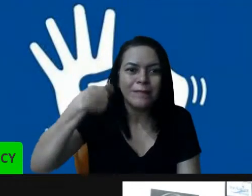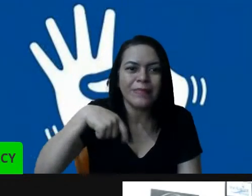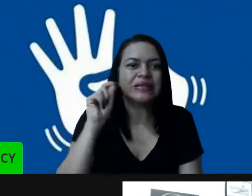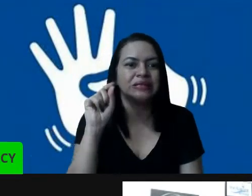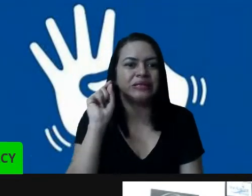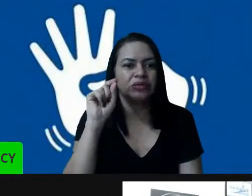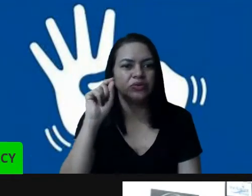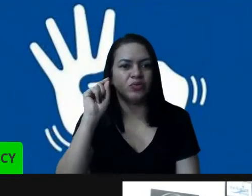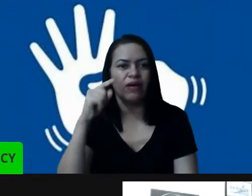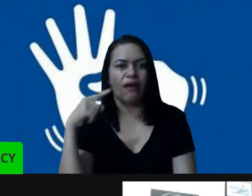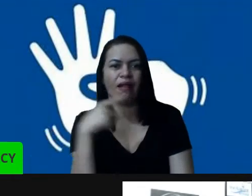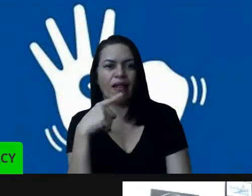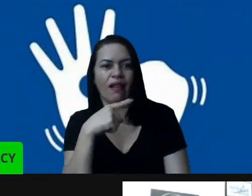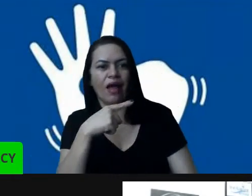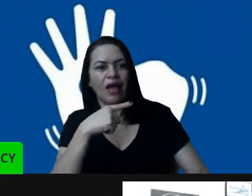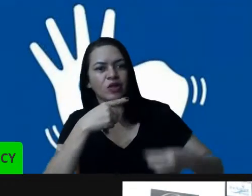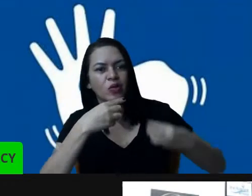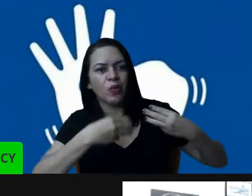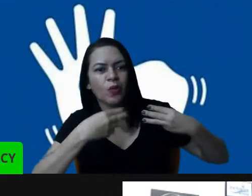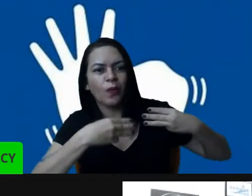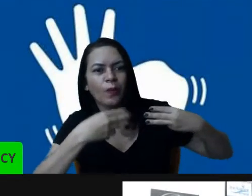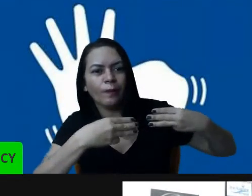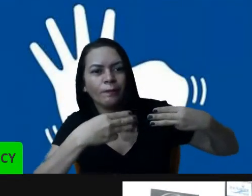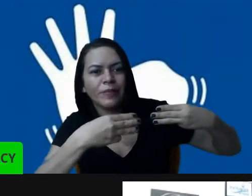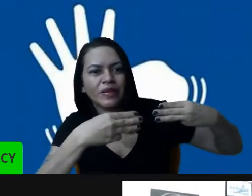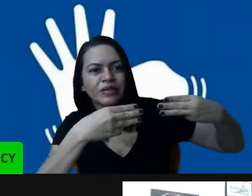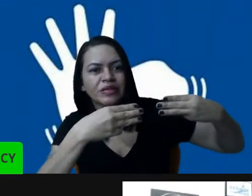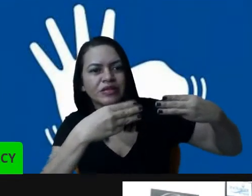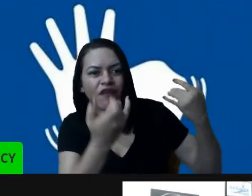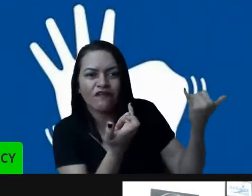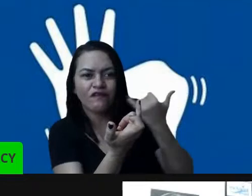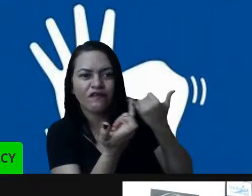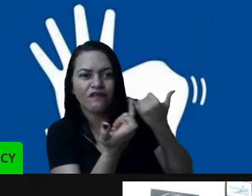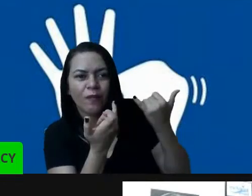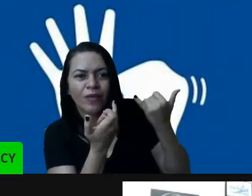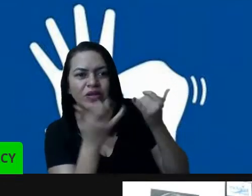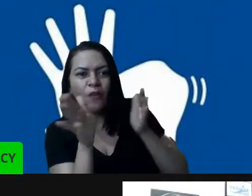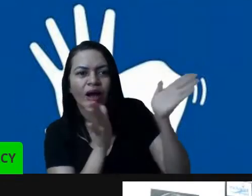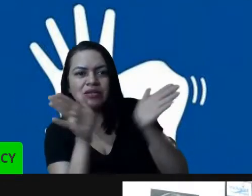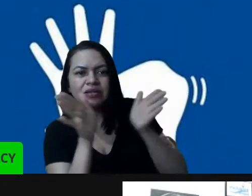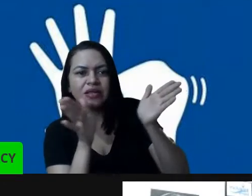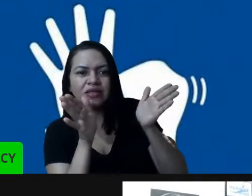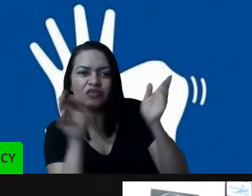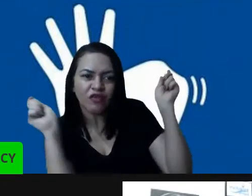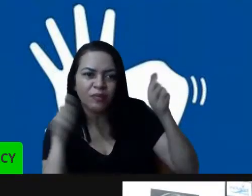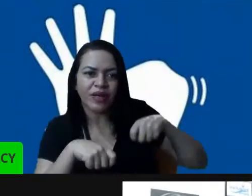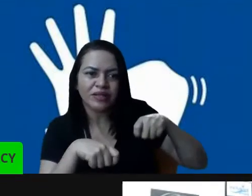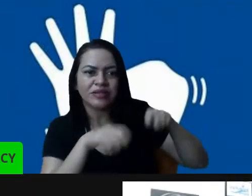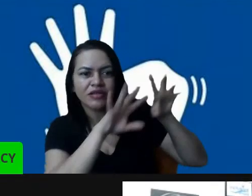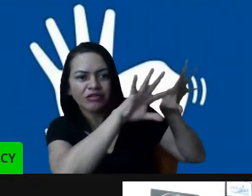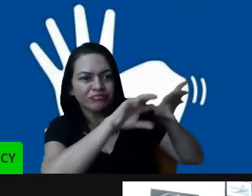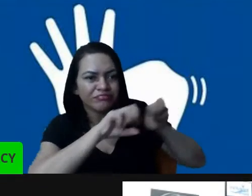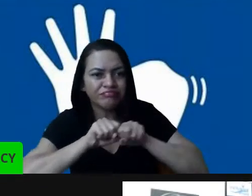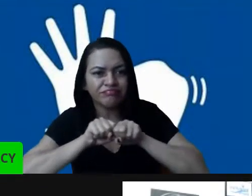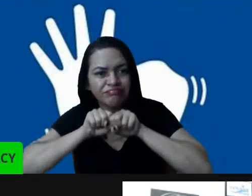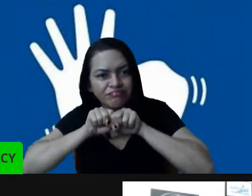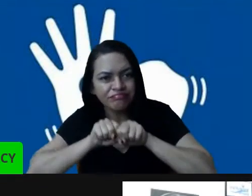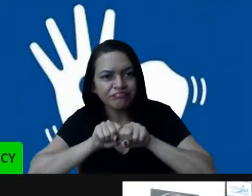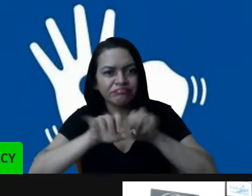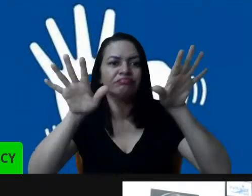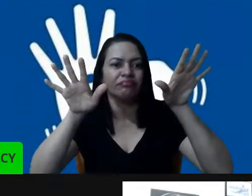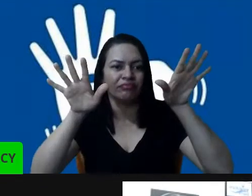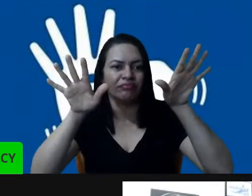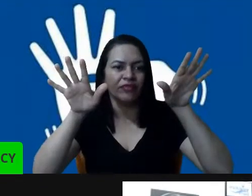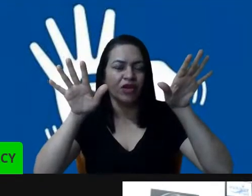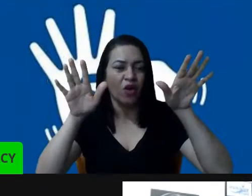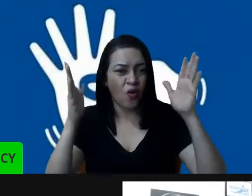do Ministério, já venha toda essa informação já em formato acessível e a gente só replique. Hoje em dia já tem alguma coisa na